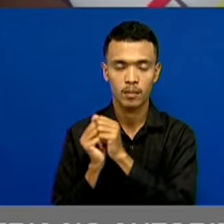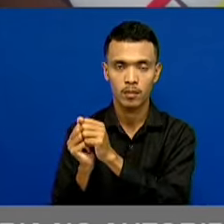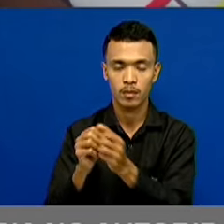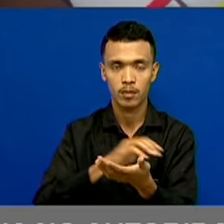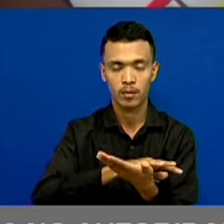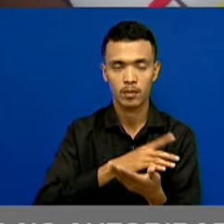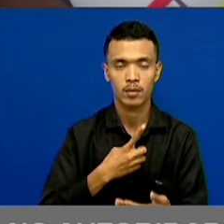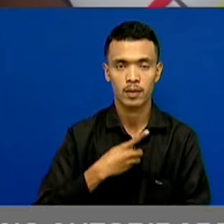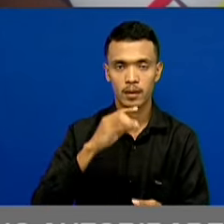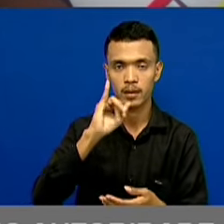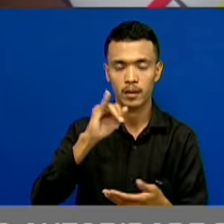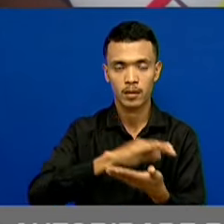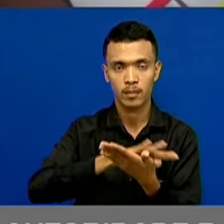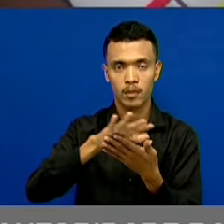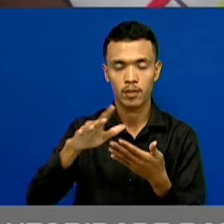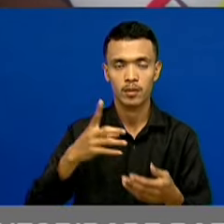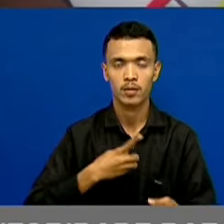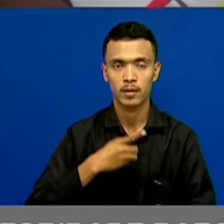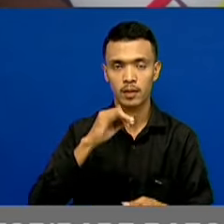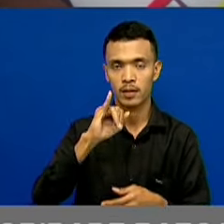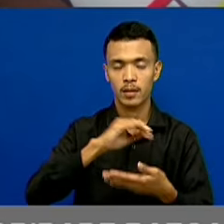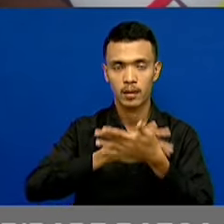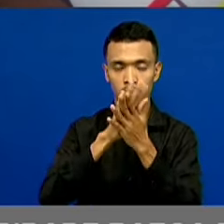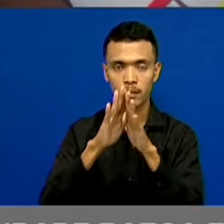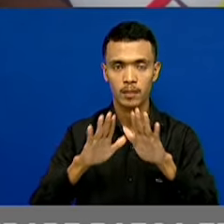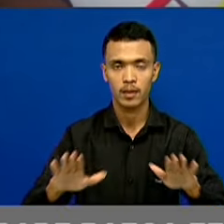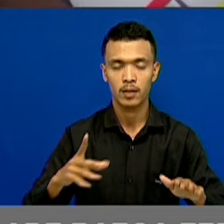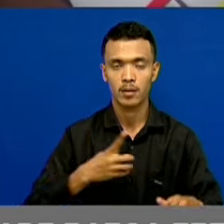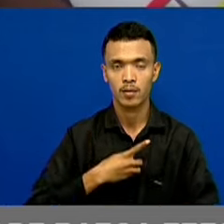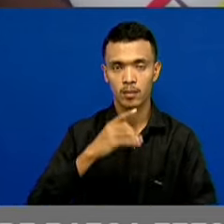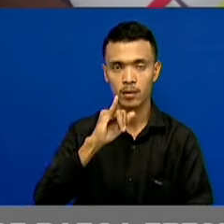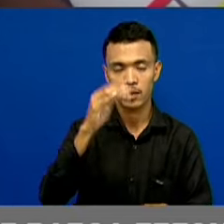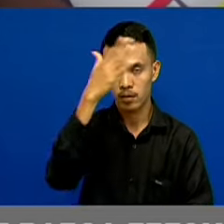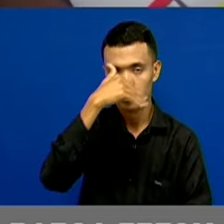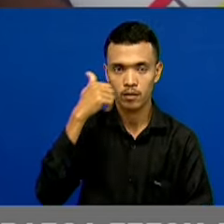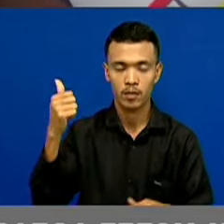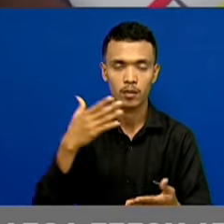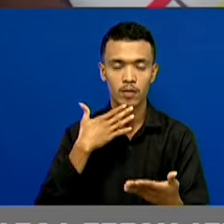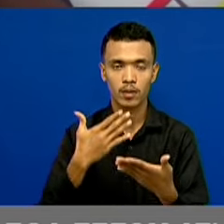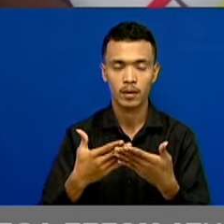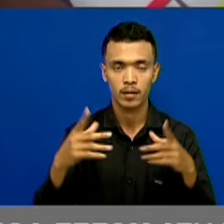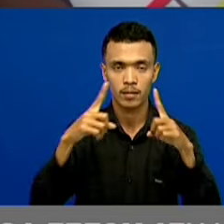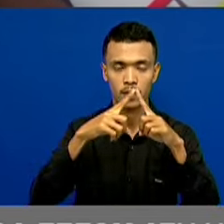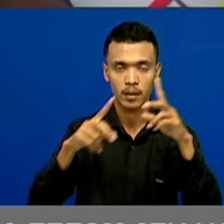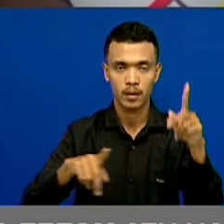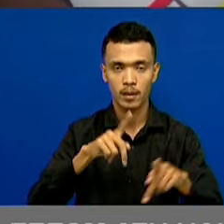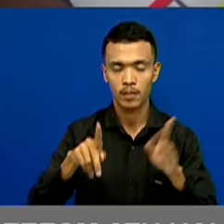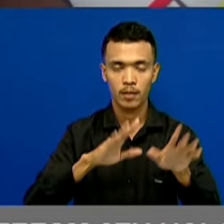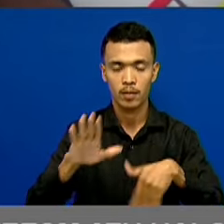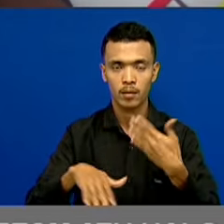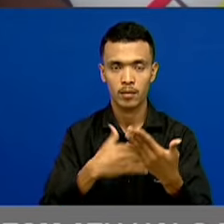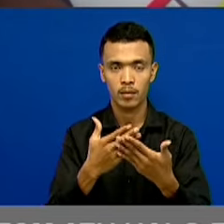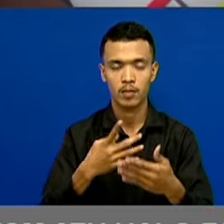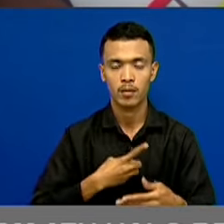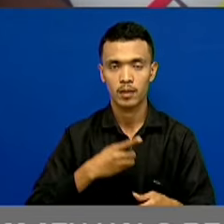katak dili hakmatek mos furak no dili fatin diak be motu Obrigado, Barak. Dili, 15